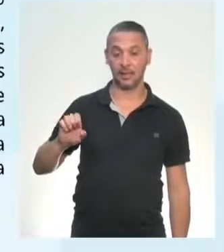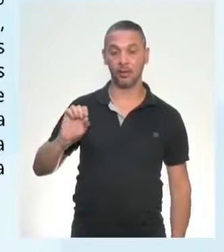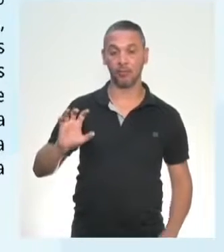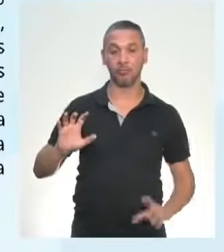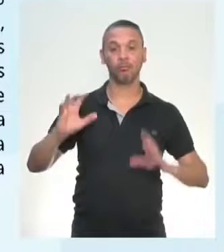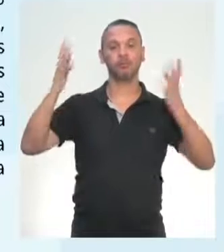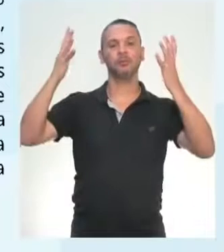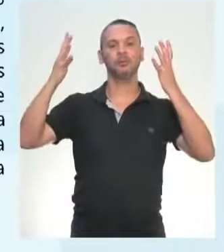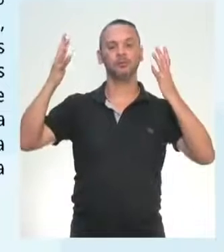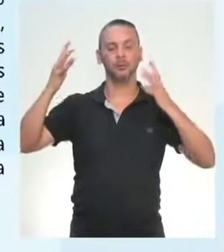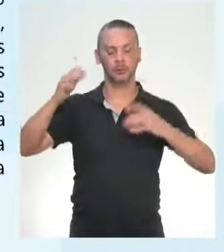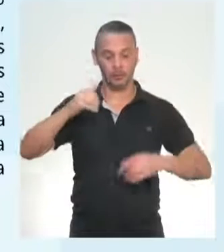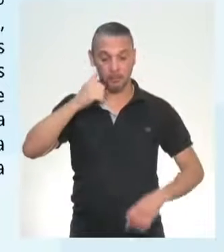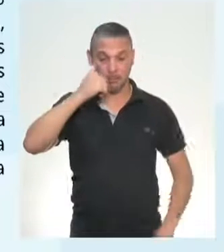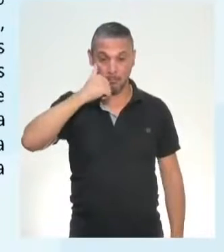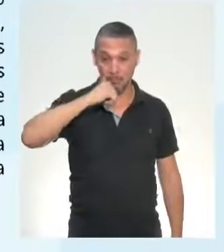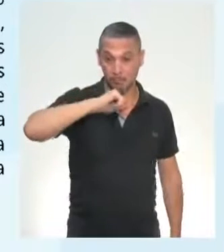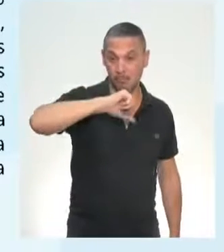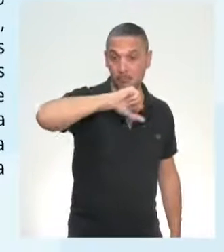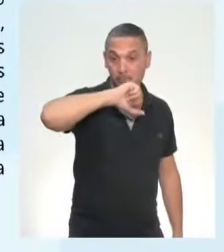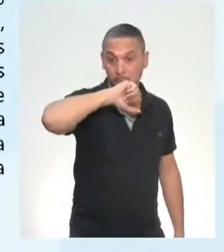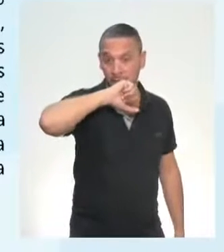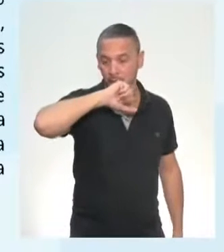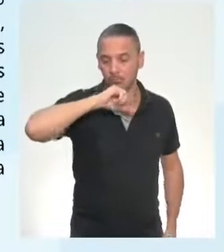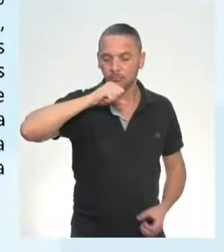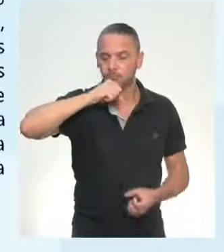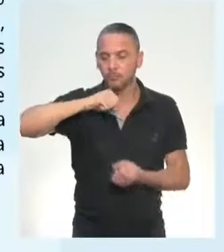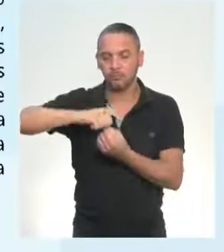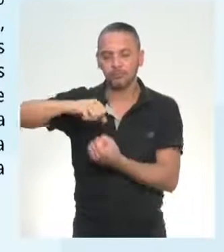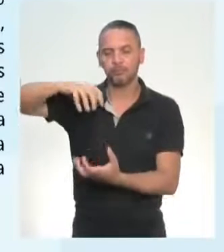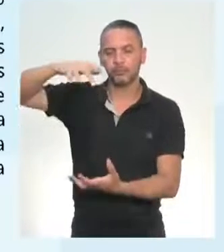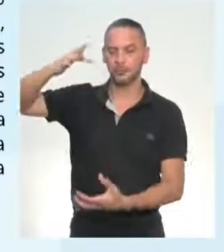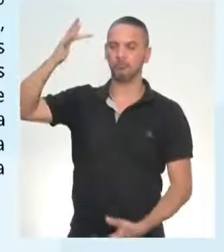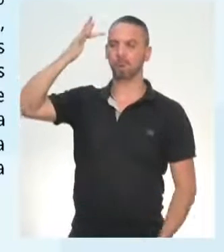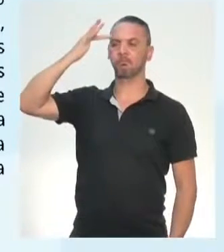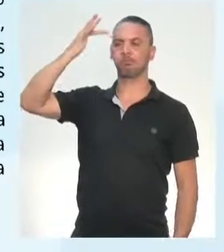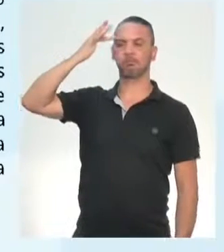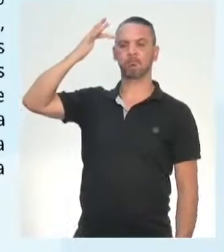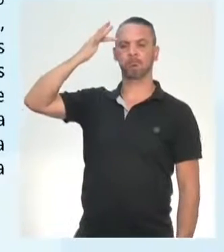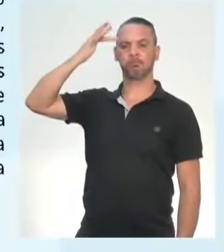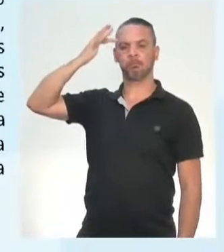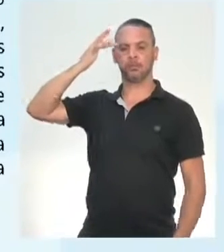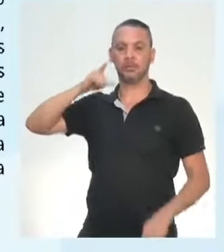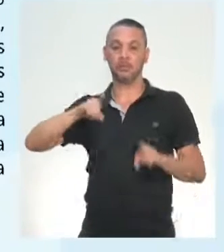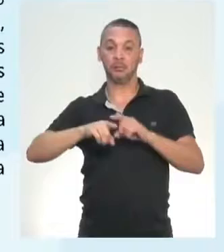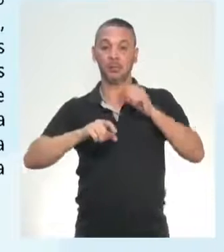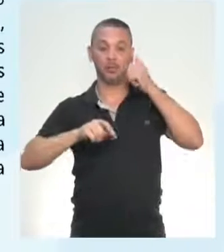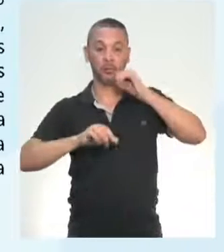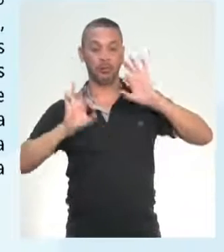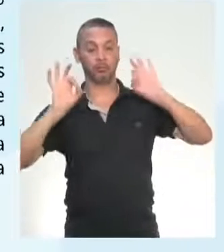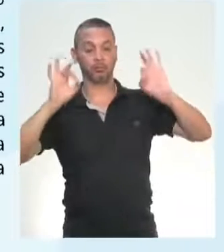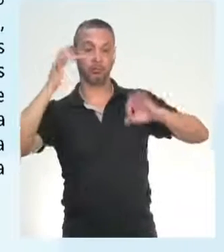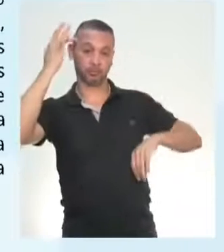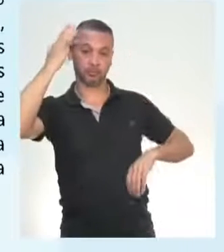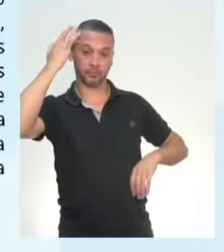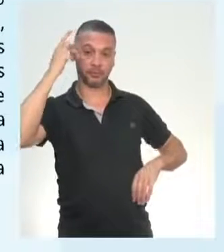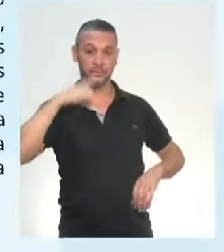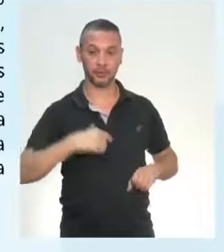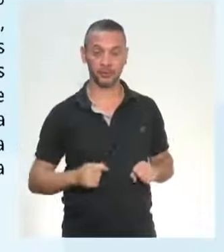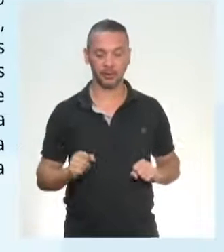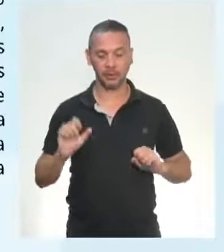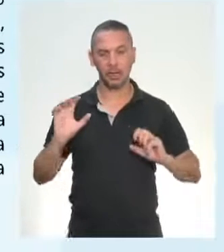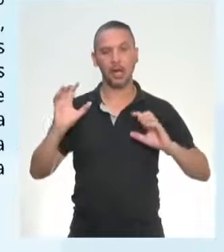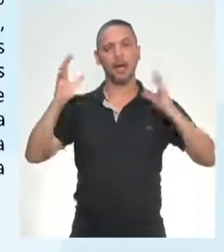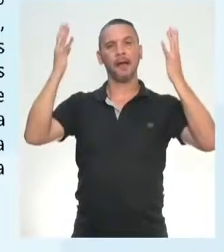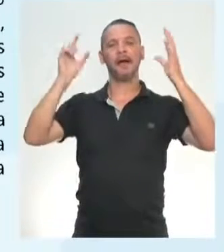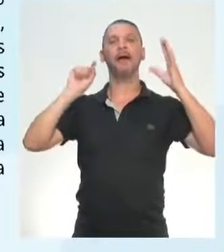a sabedoria das mães anciãs e das mulheres entre os iorubás. O